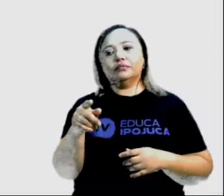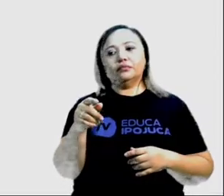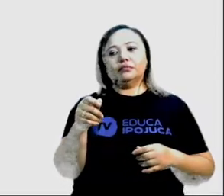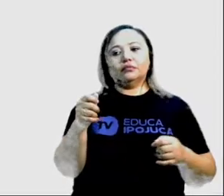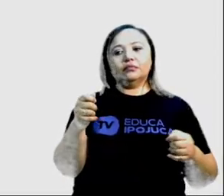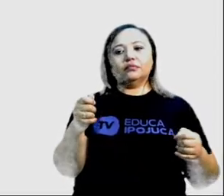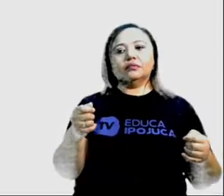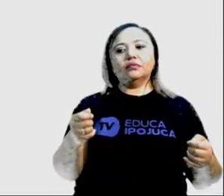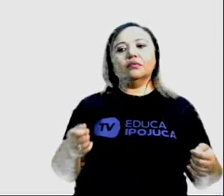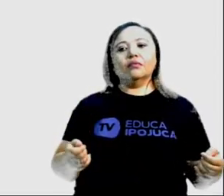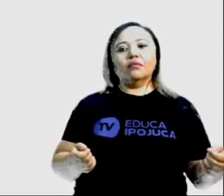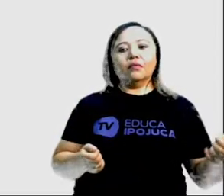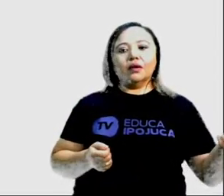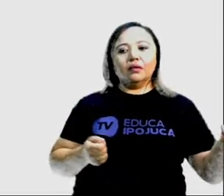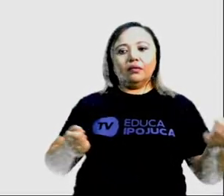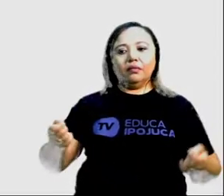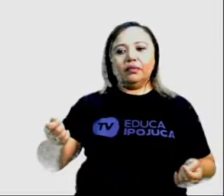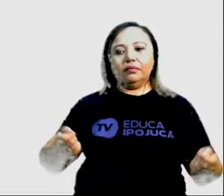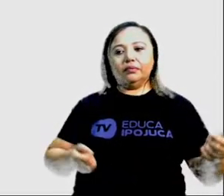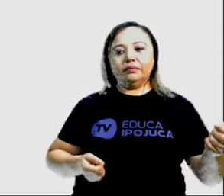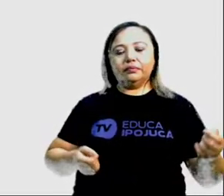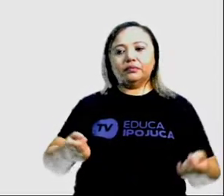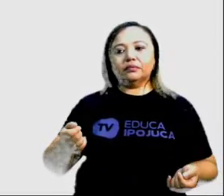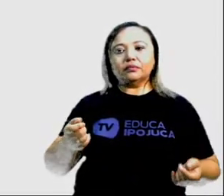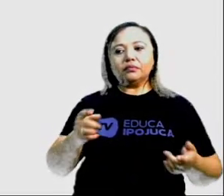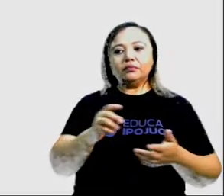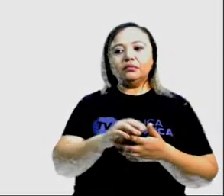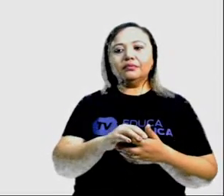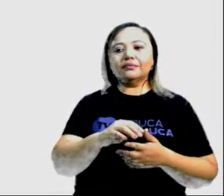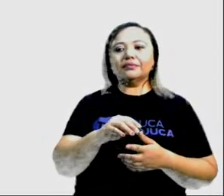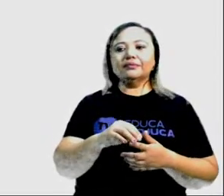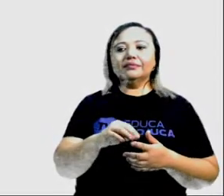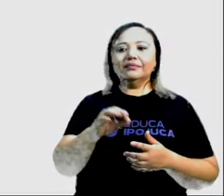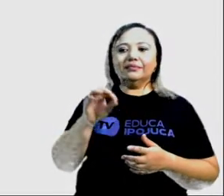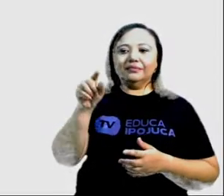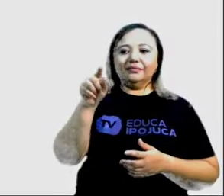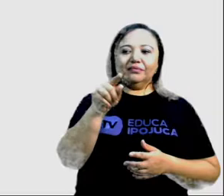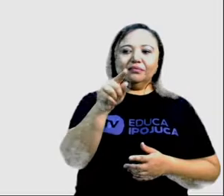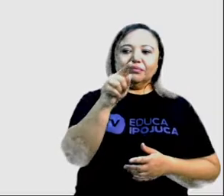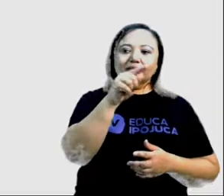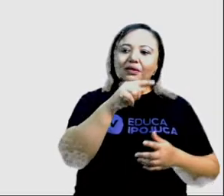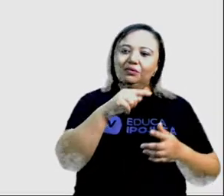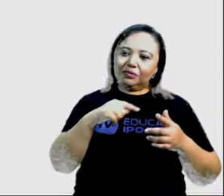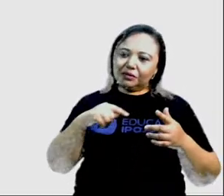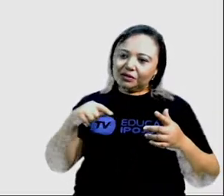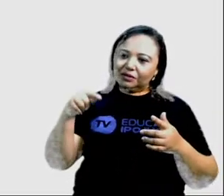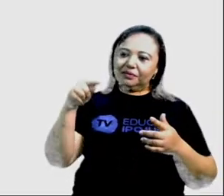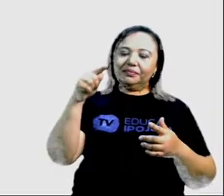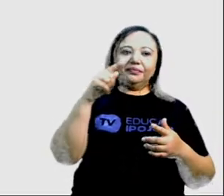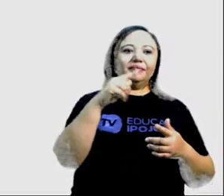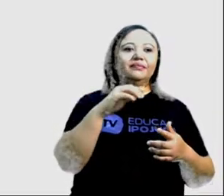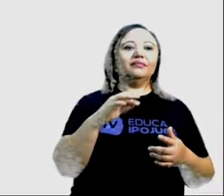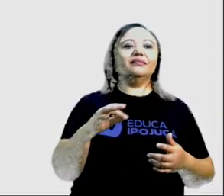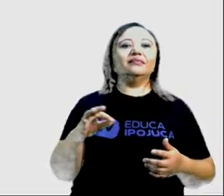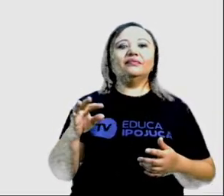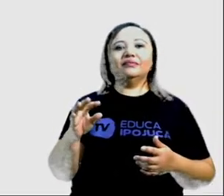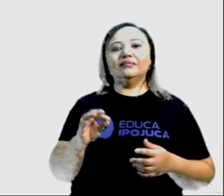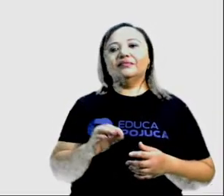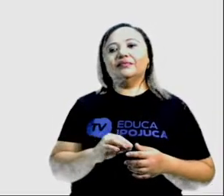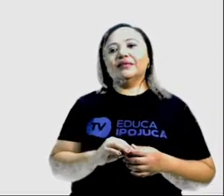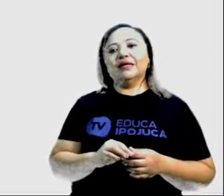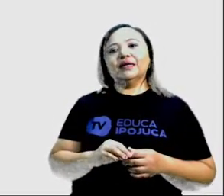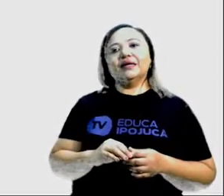o bambolê. E o bambolê, ele é muito elegante, porque podemos fazer